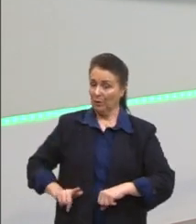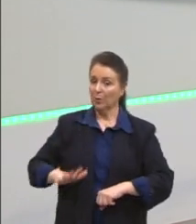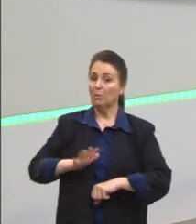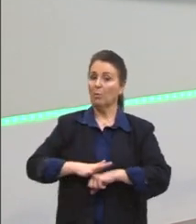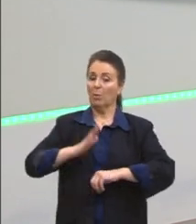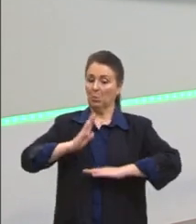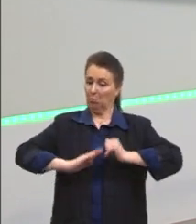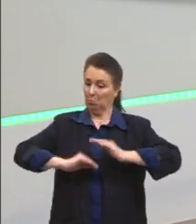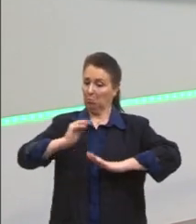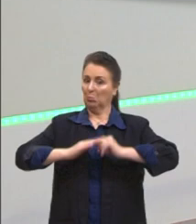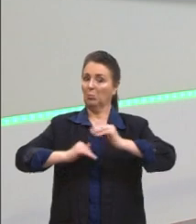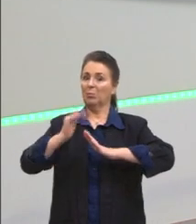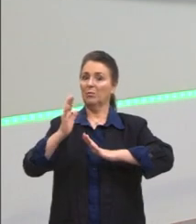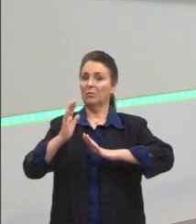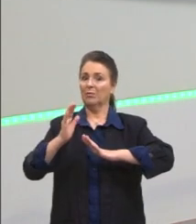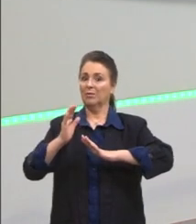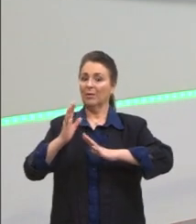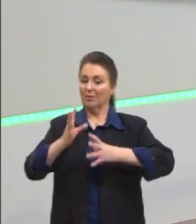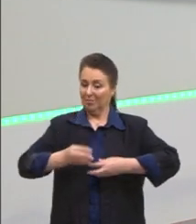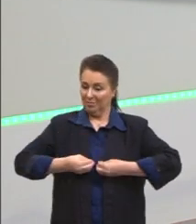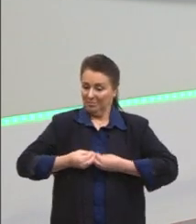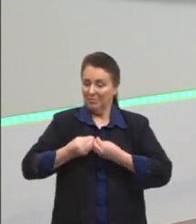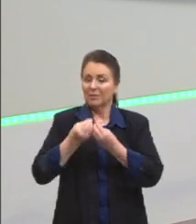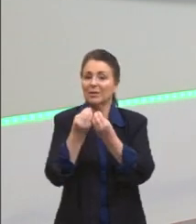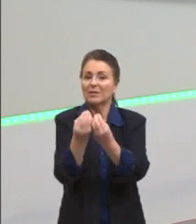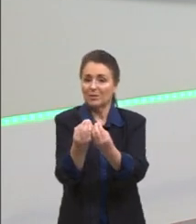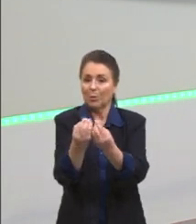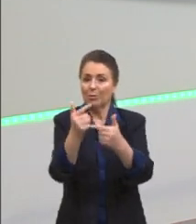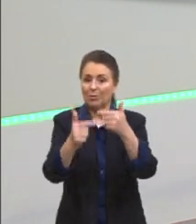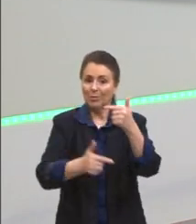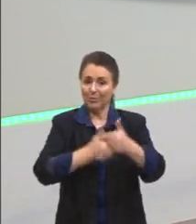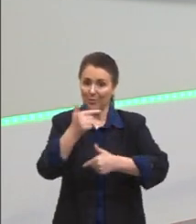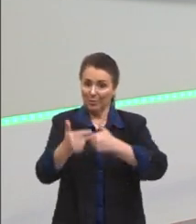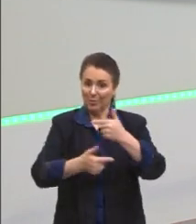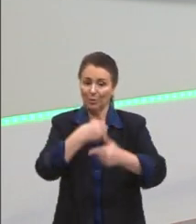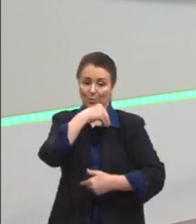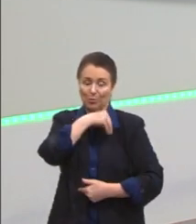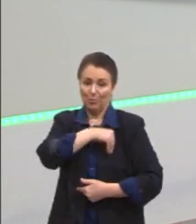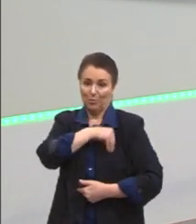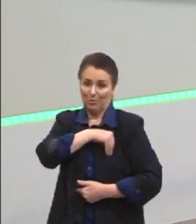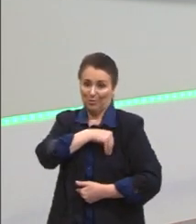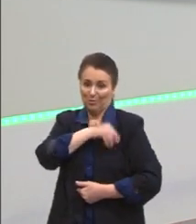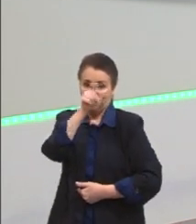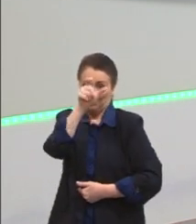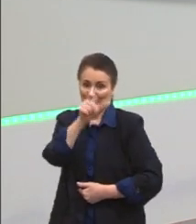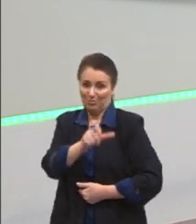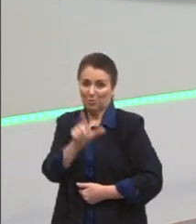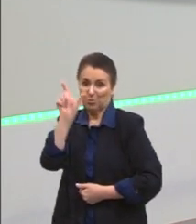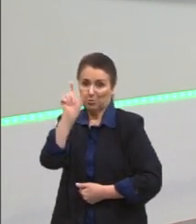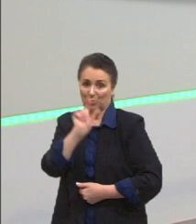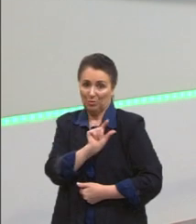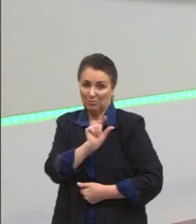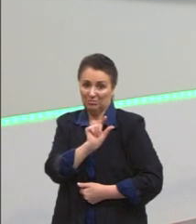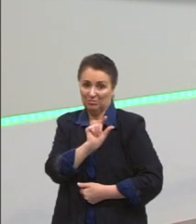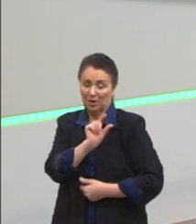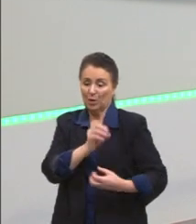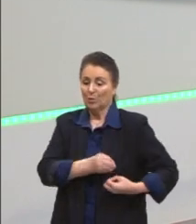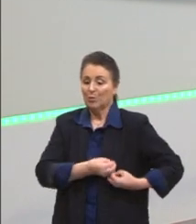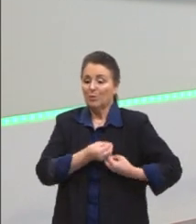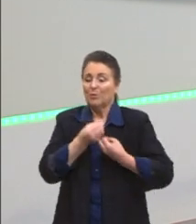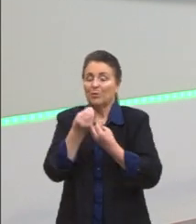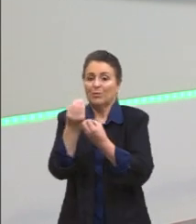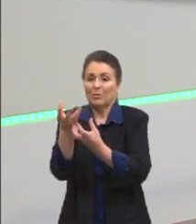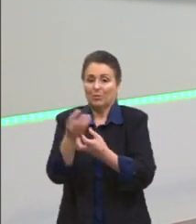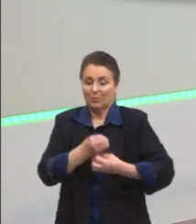de apenas fornecedores e mão de obra barata ou se transformaram em grandes fornecedores e tecnologia